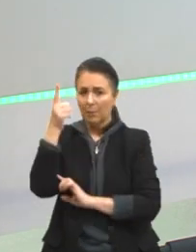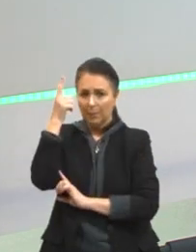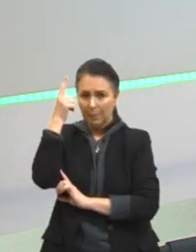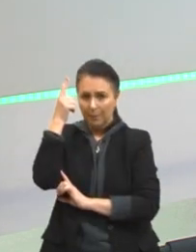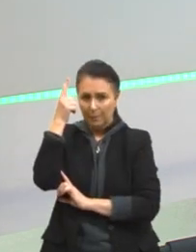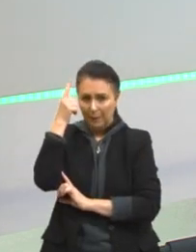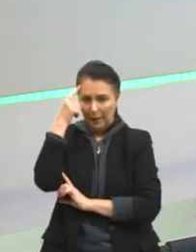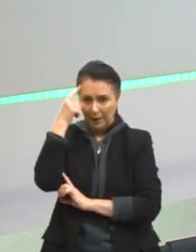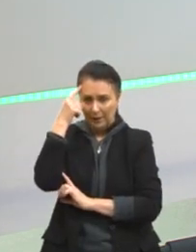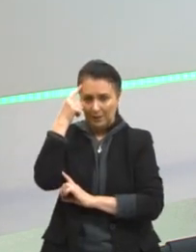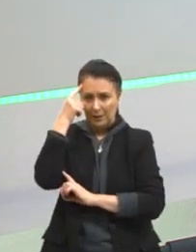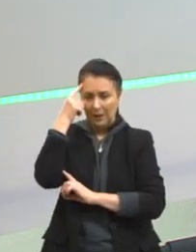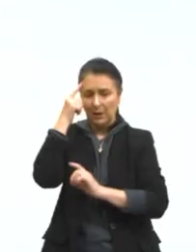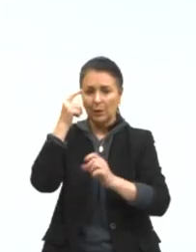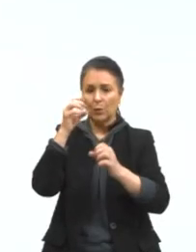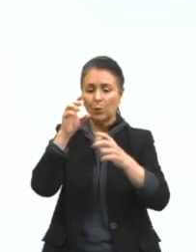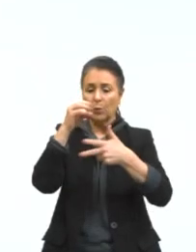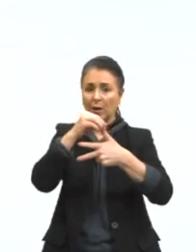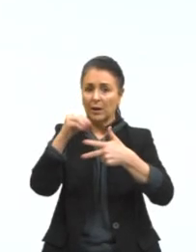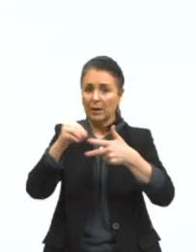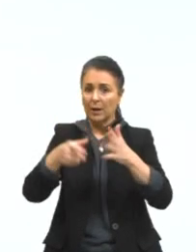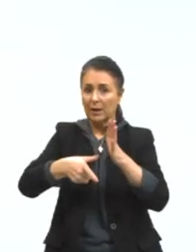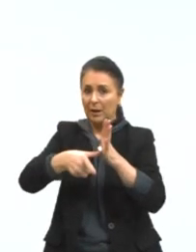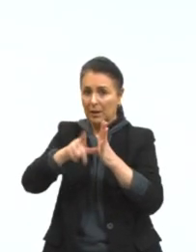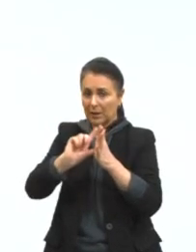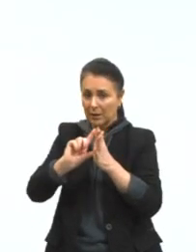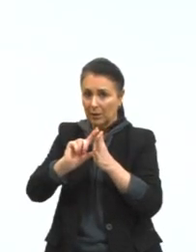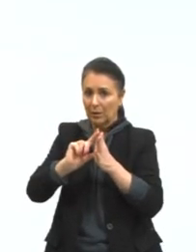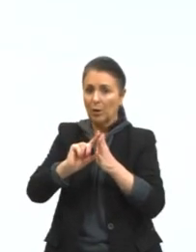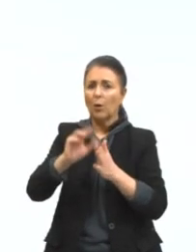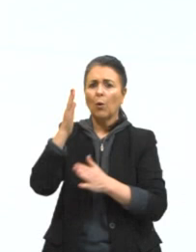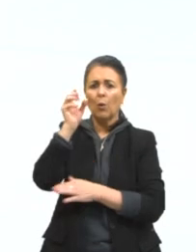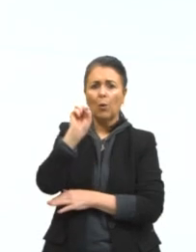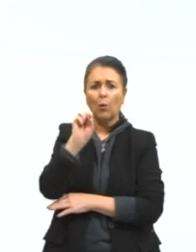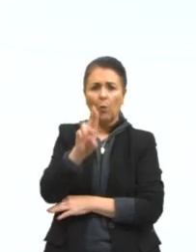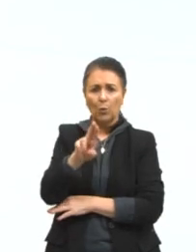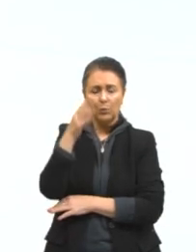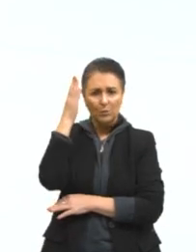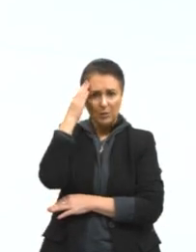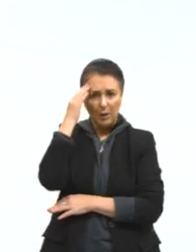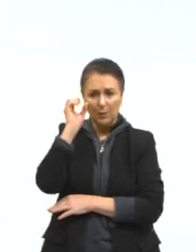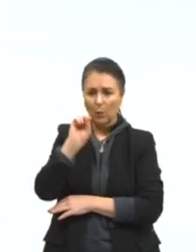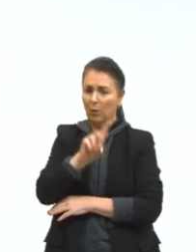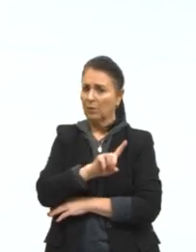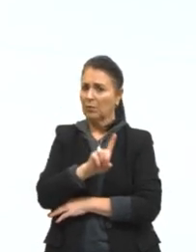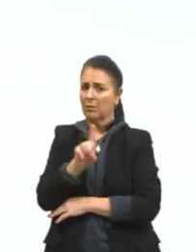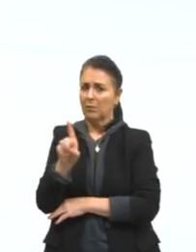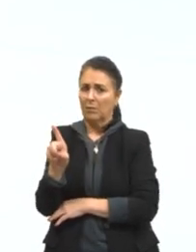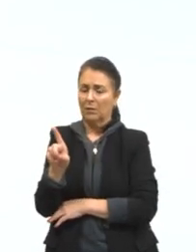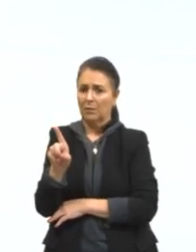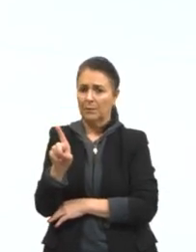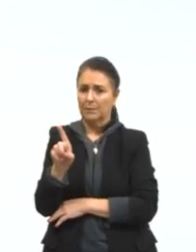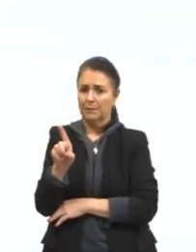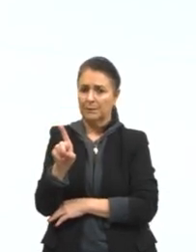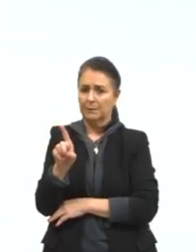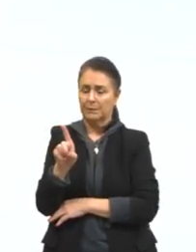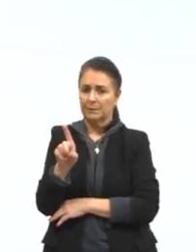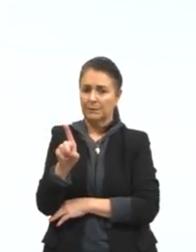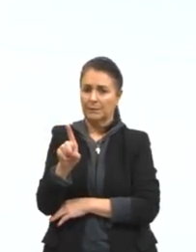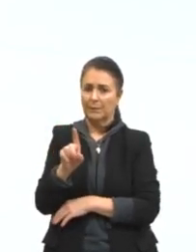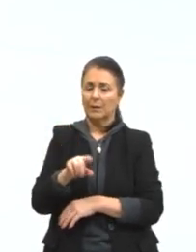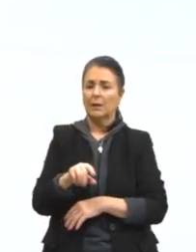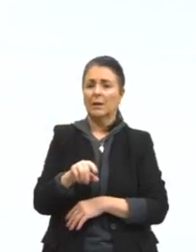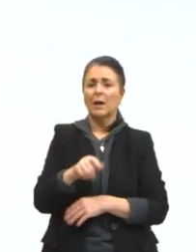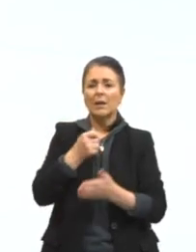no ENEM anterior é bem específica gente outro sabe outro não sabe não chutem por favor